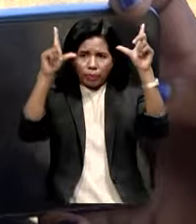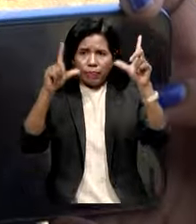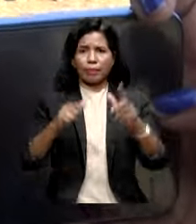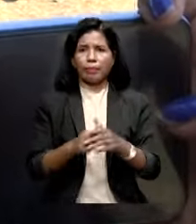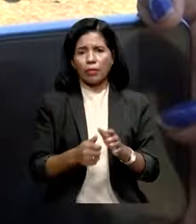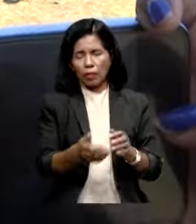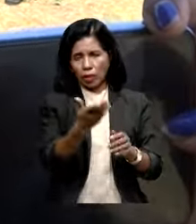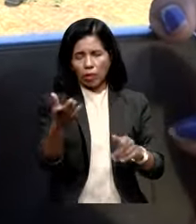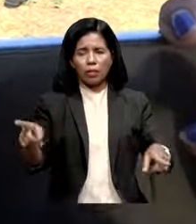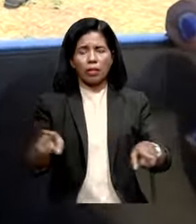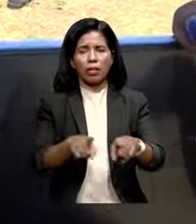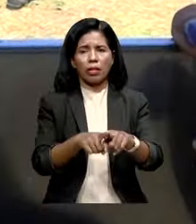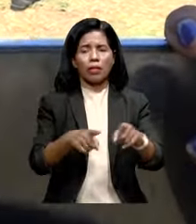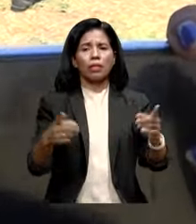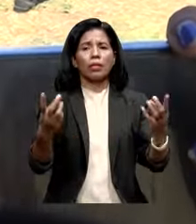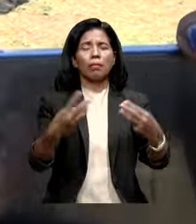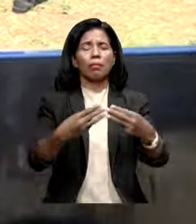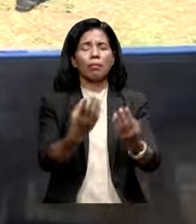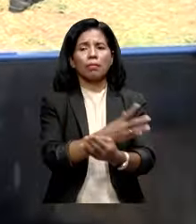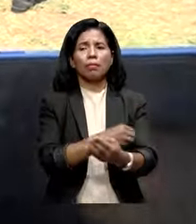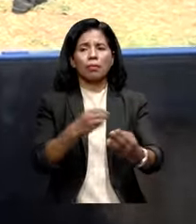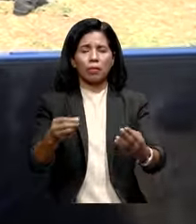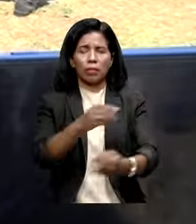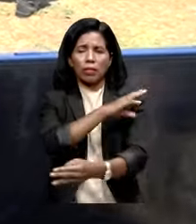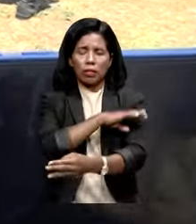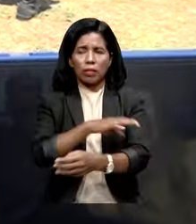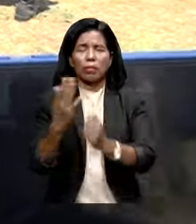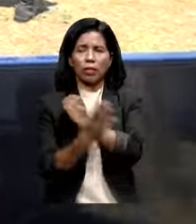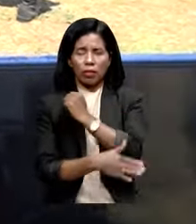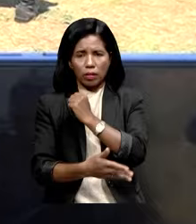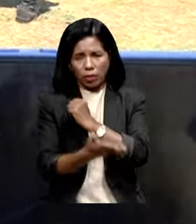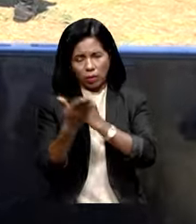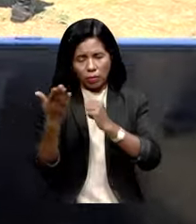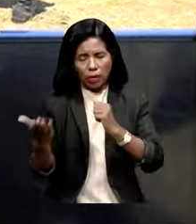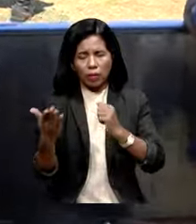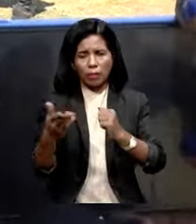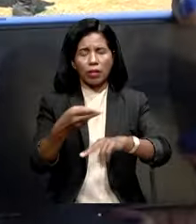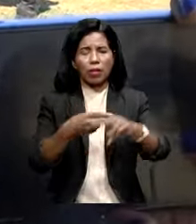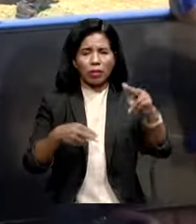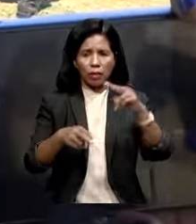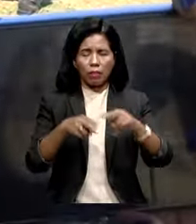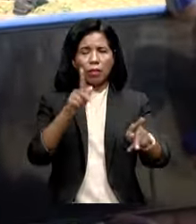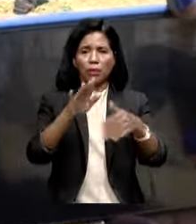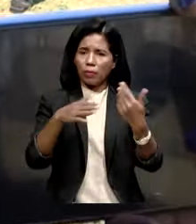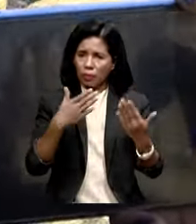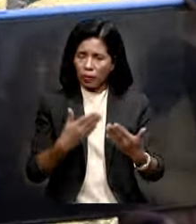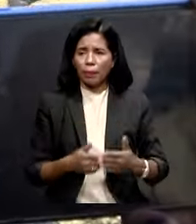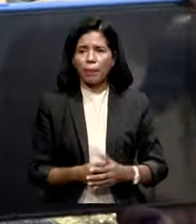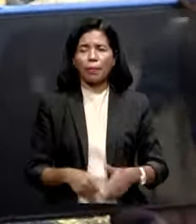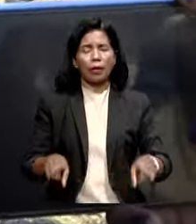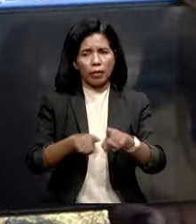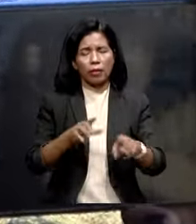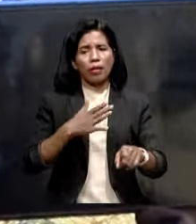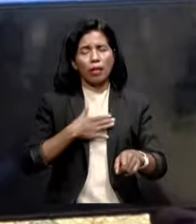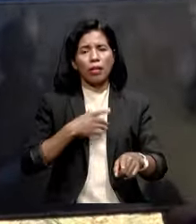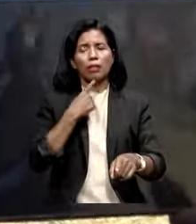Timor-Leste? E mesmo que luto para a nação, e mesmo que Lima Croa para o povo Mobere. E a nessa hora que está, que tem o povo, tem